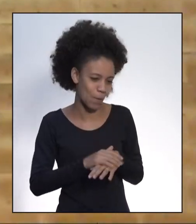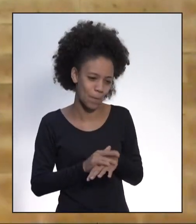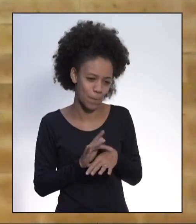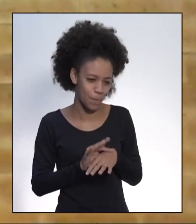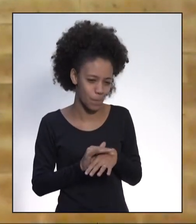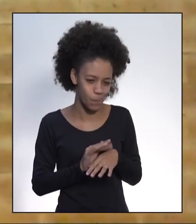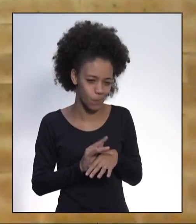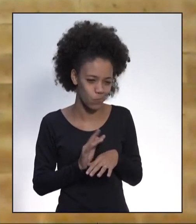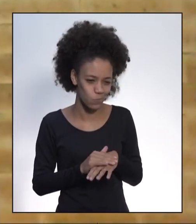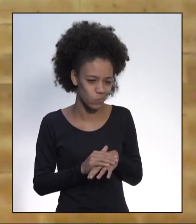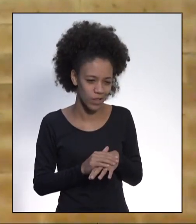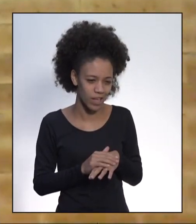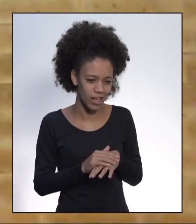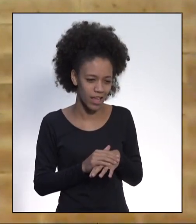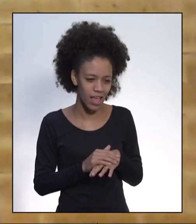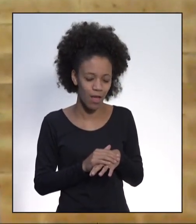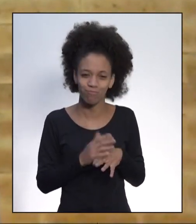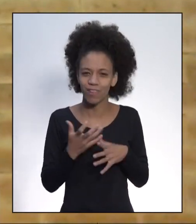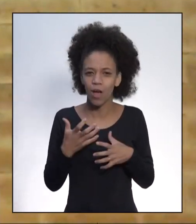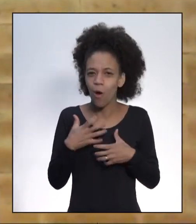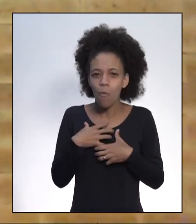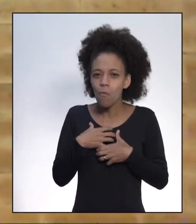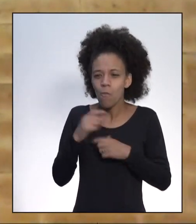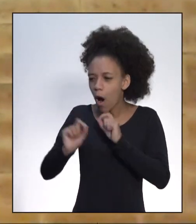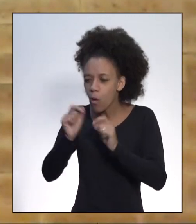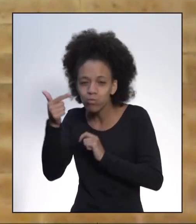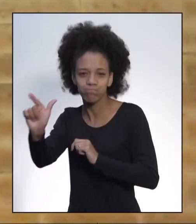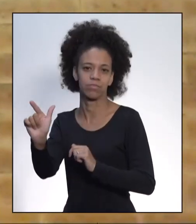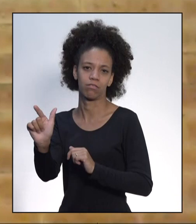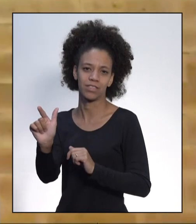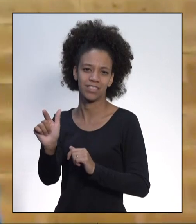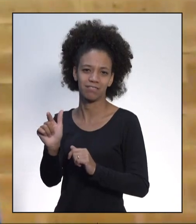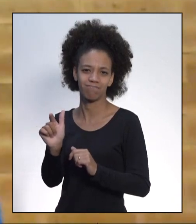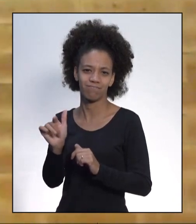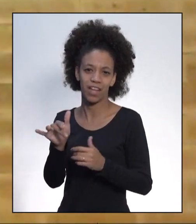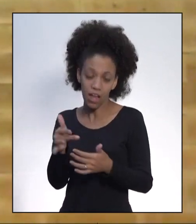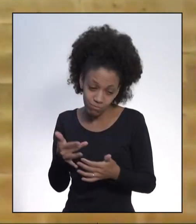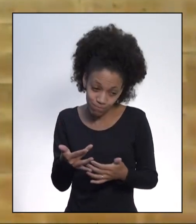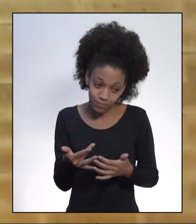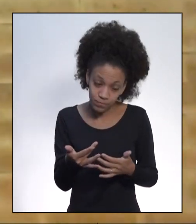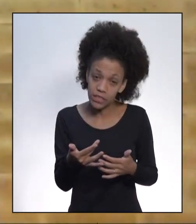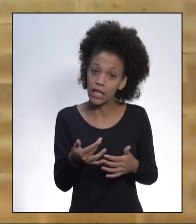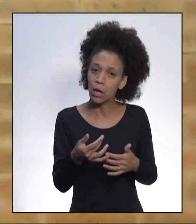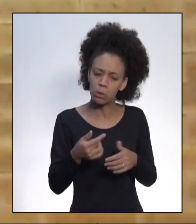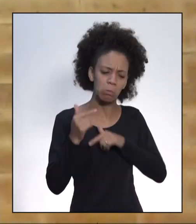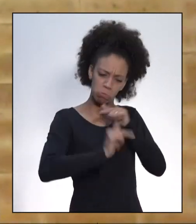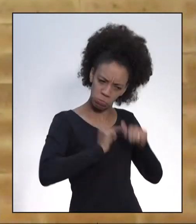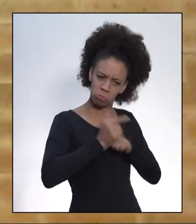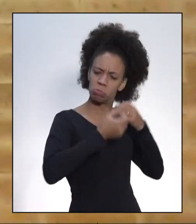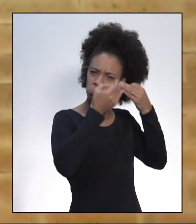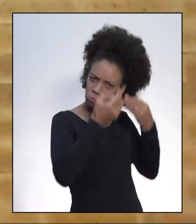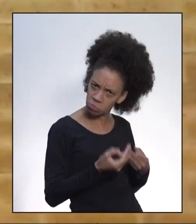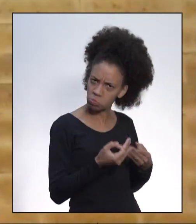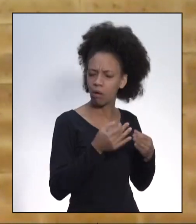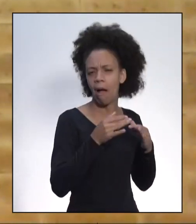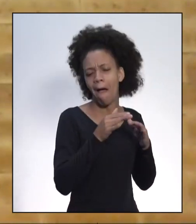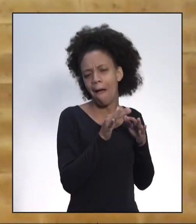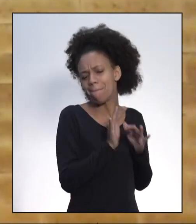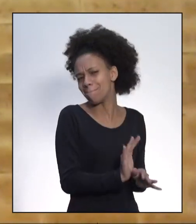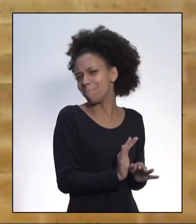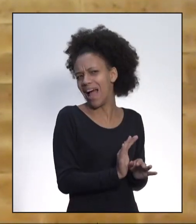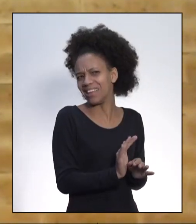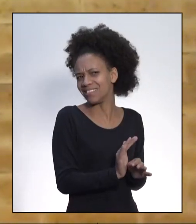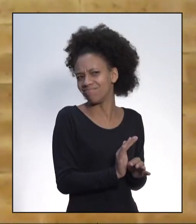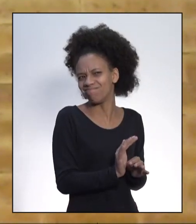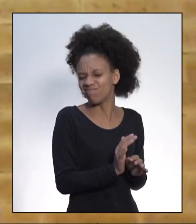tendo a satisfação ali, não, eu não tava contente. Então, apesar de desempenhar meu papel bem, então